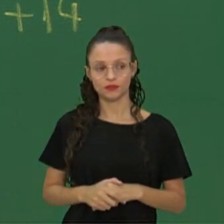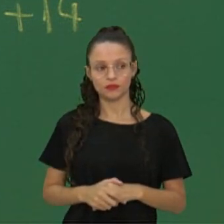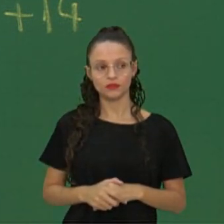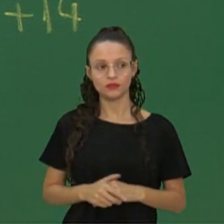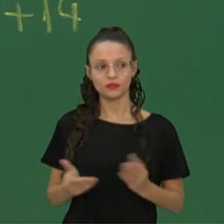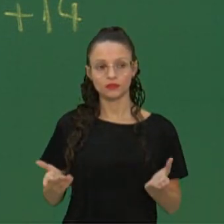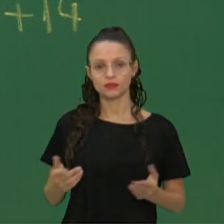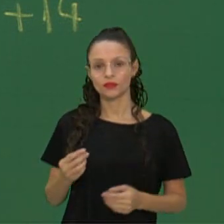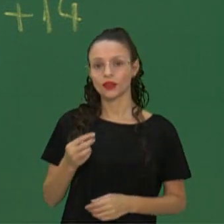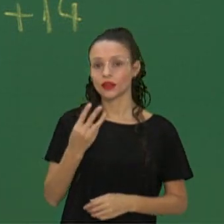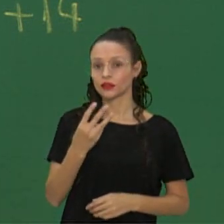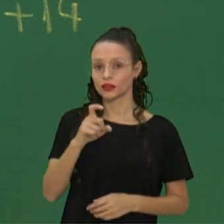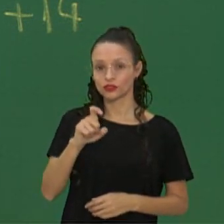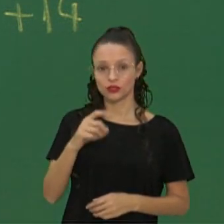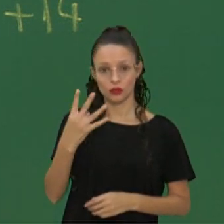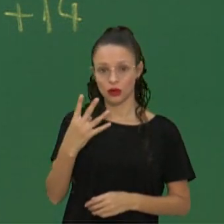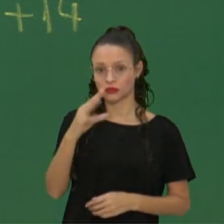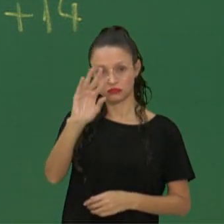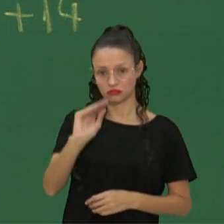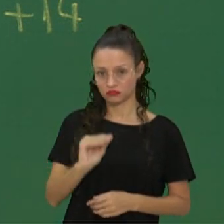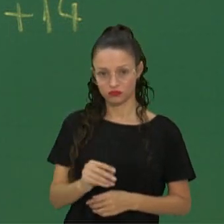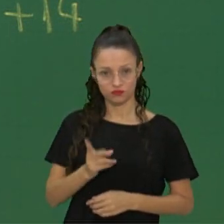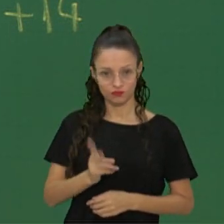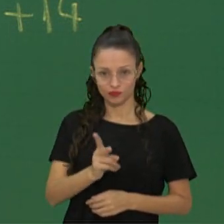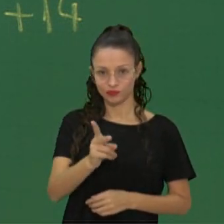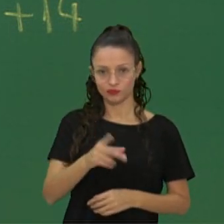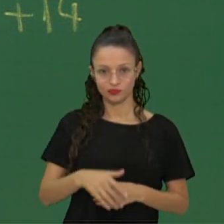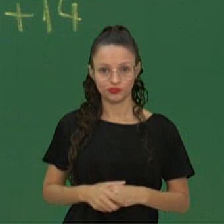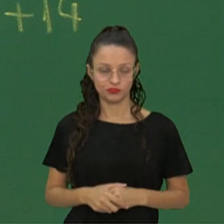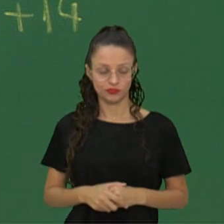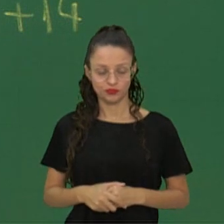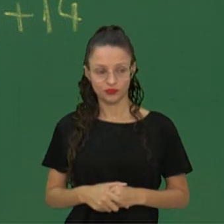E deu 3x à quarta, repete.